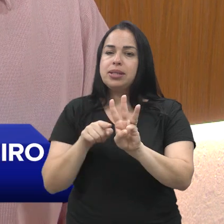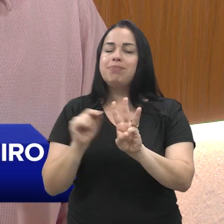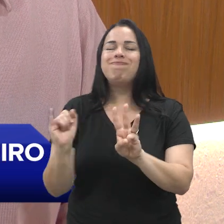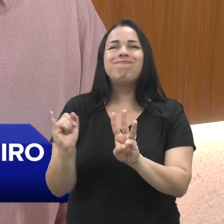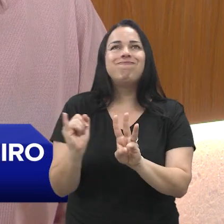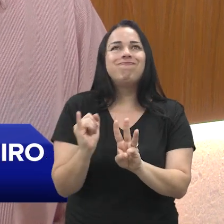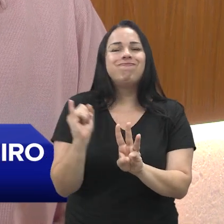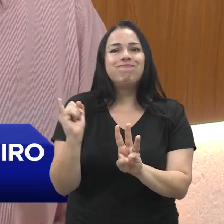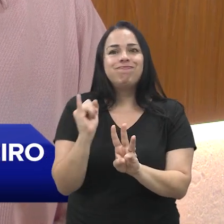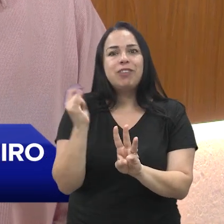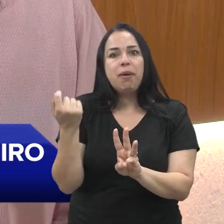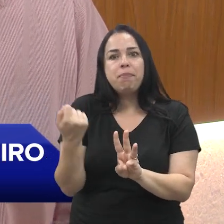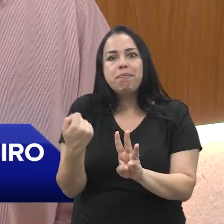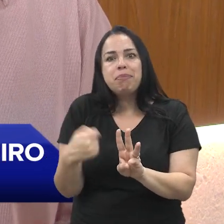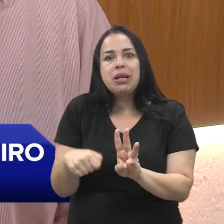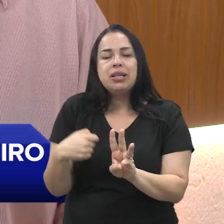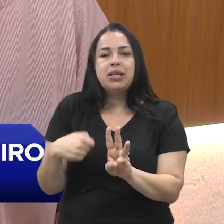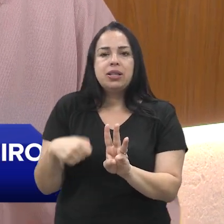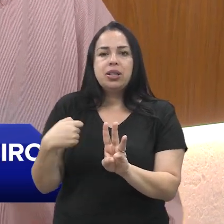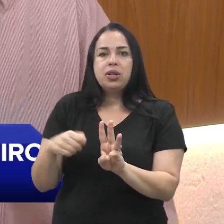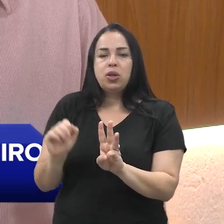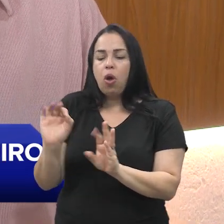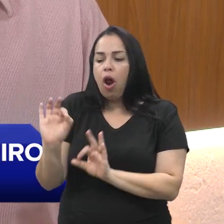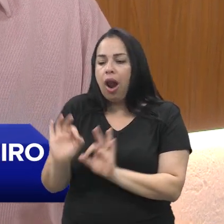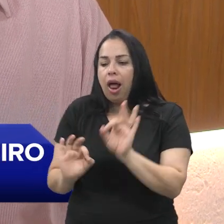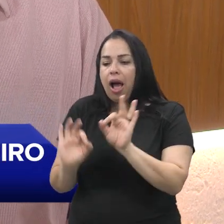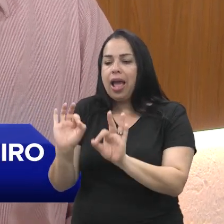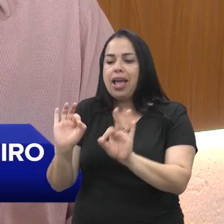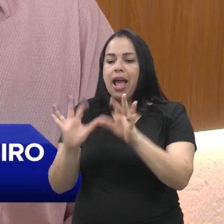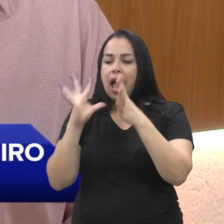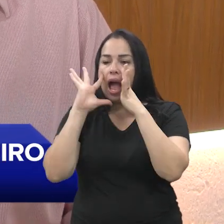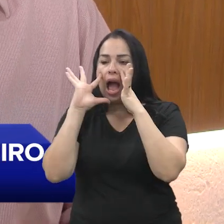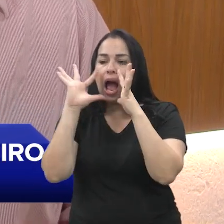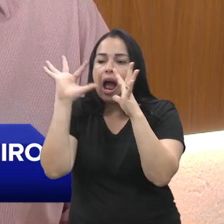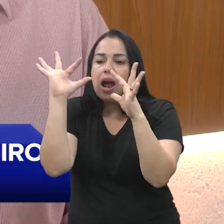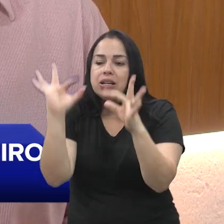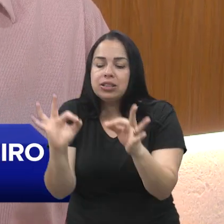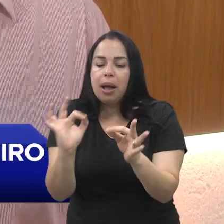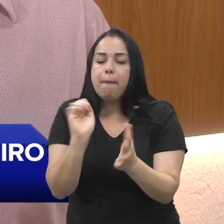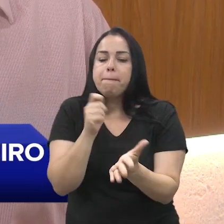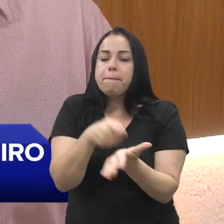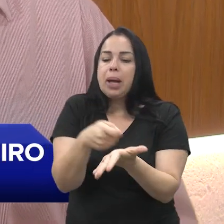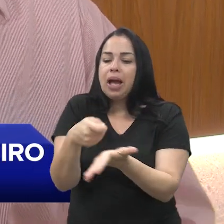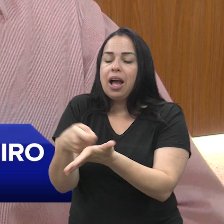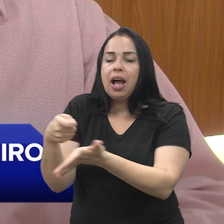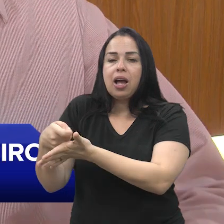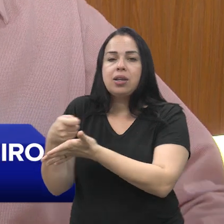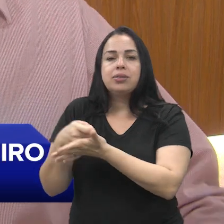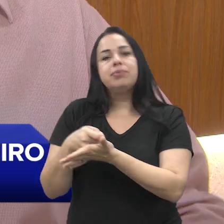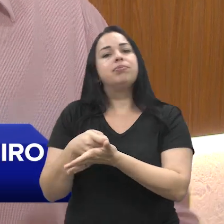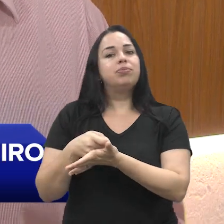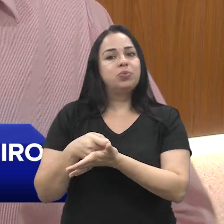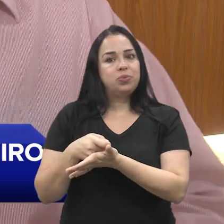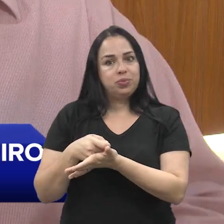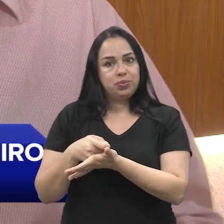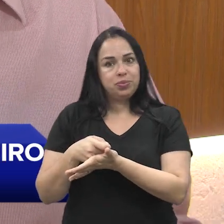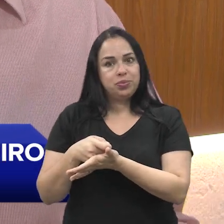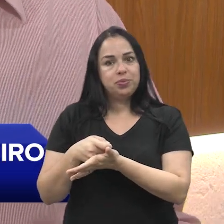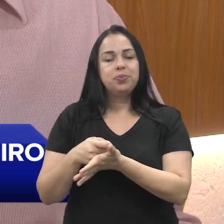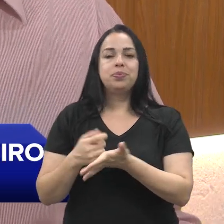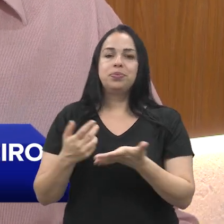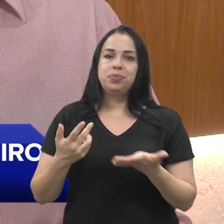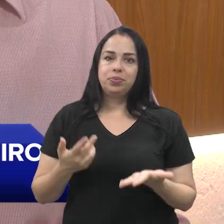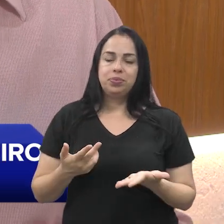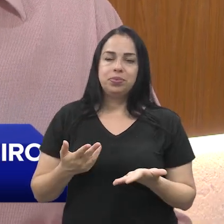realmente bastante necessários que nós estejamos muito atentos às contas que estão